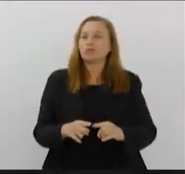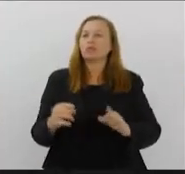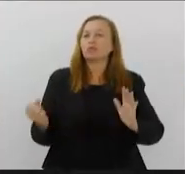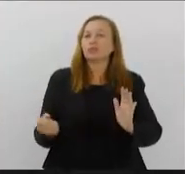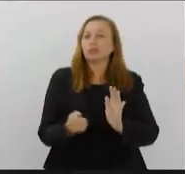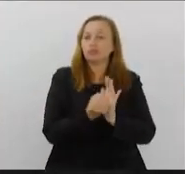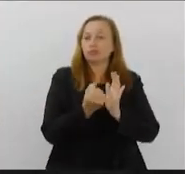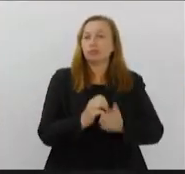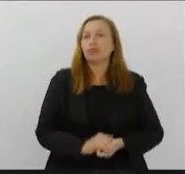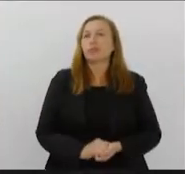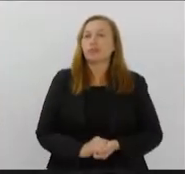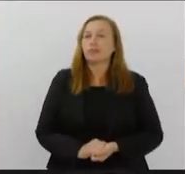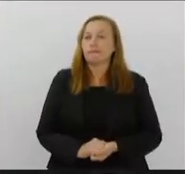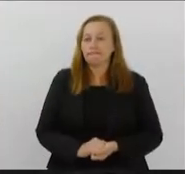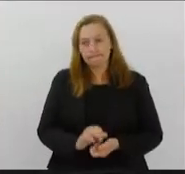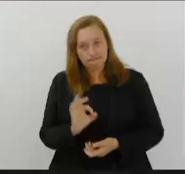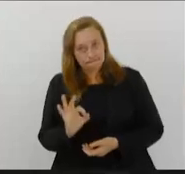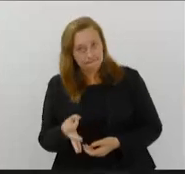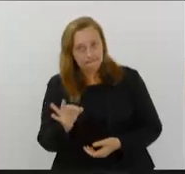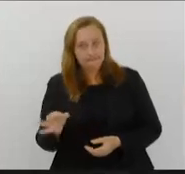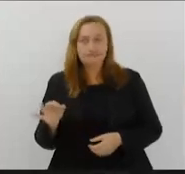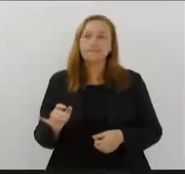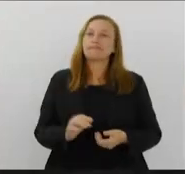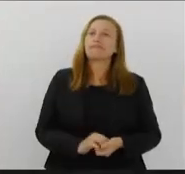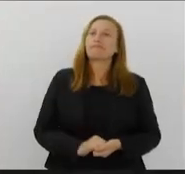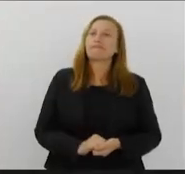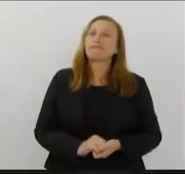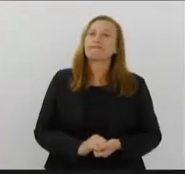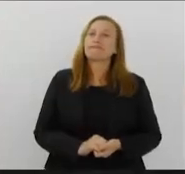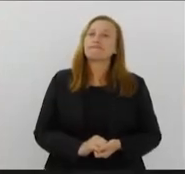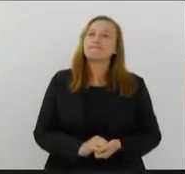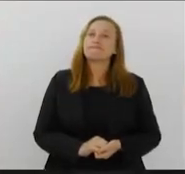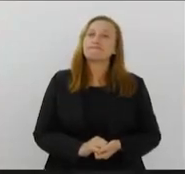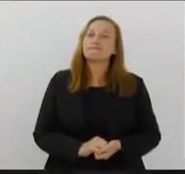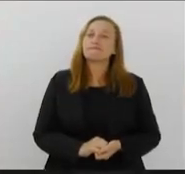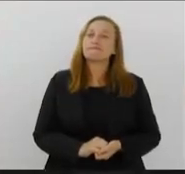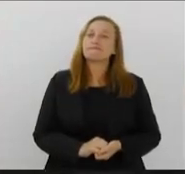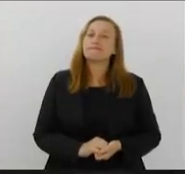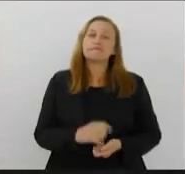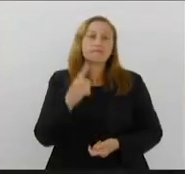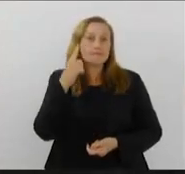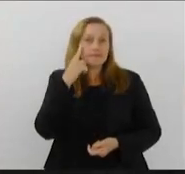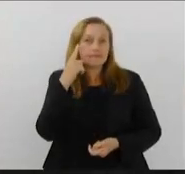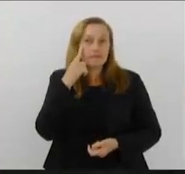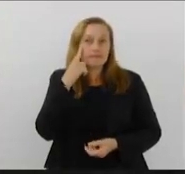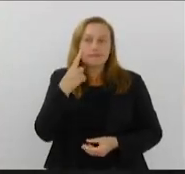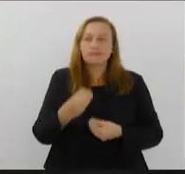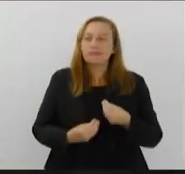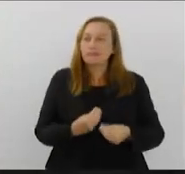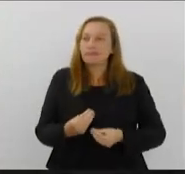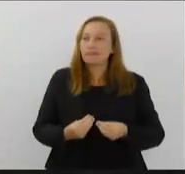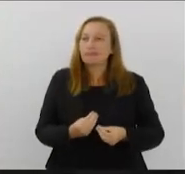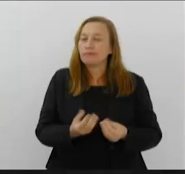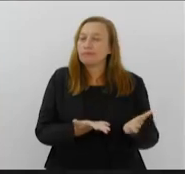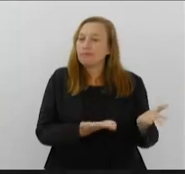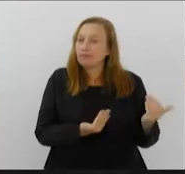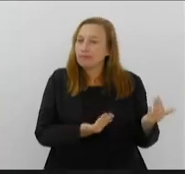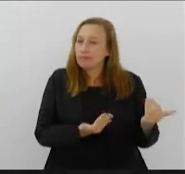marcador. E, obviamente, articulado a isso, pensar como é que a